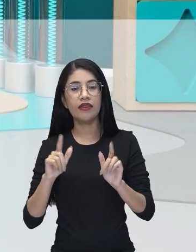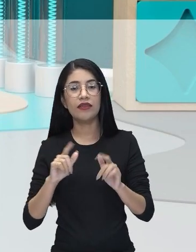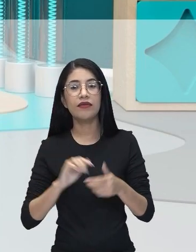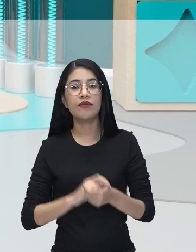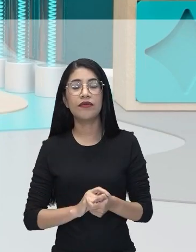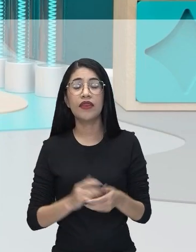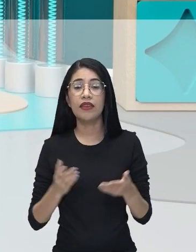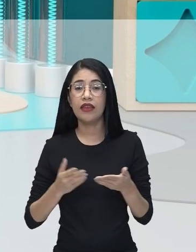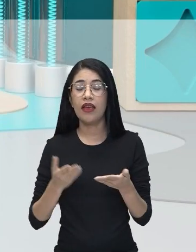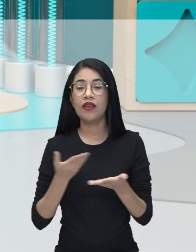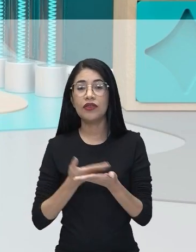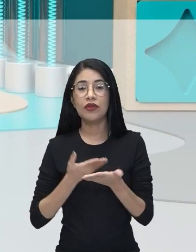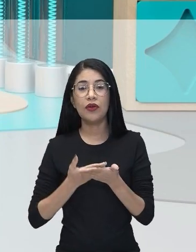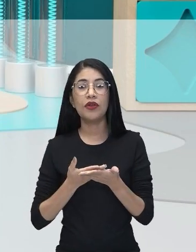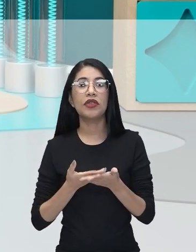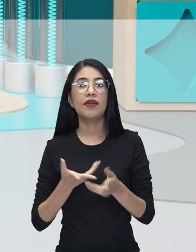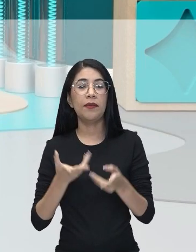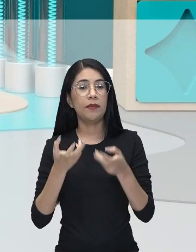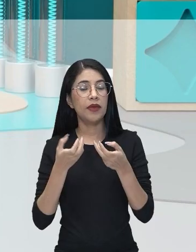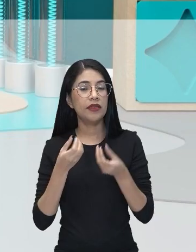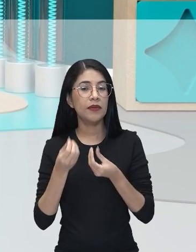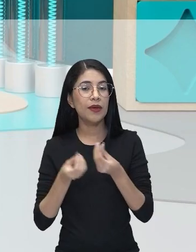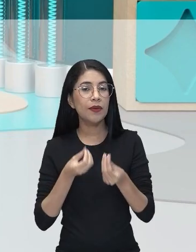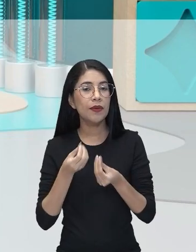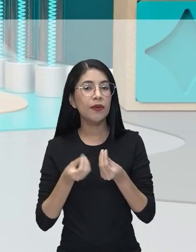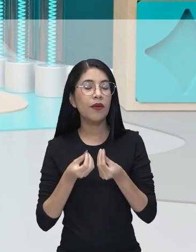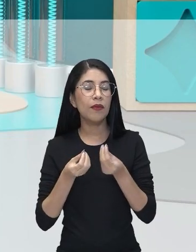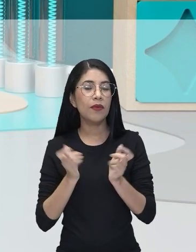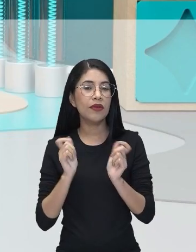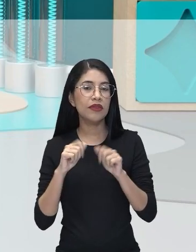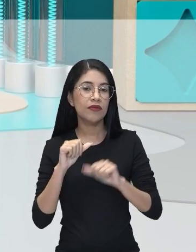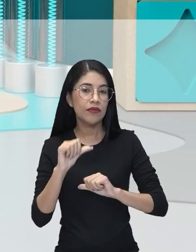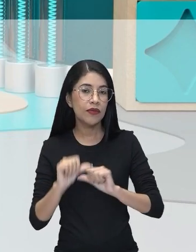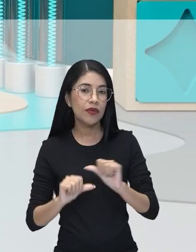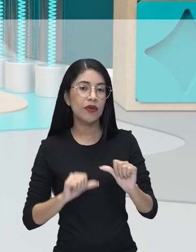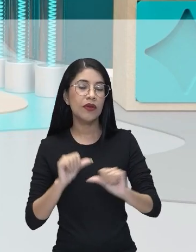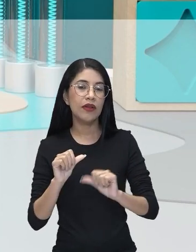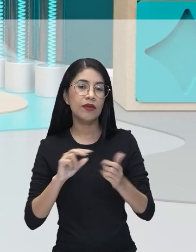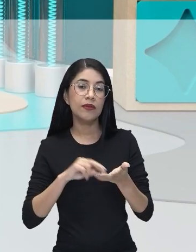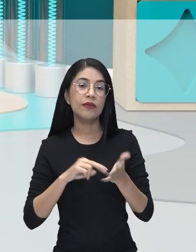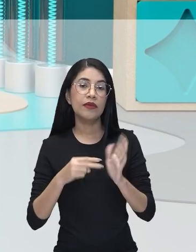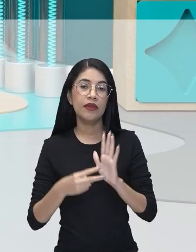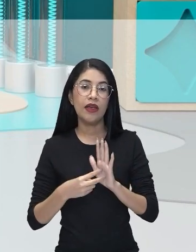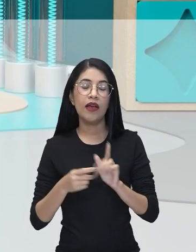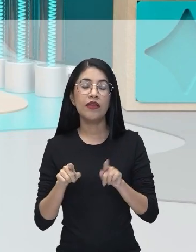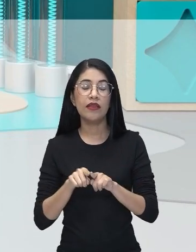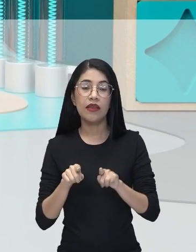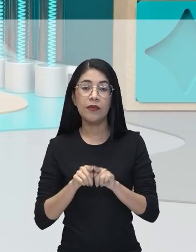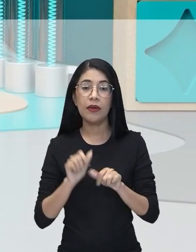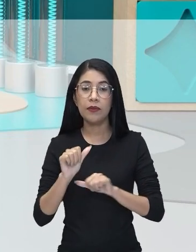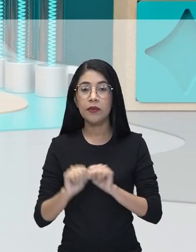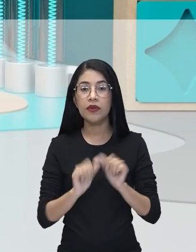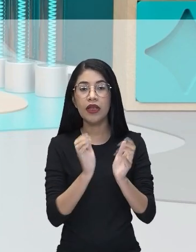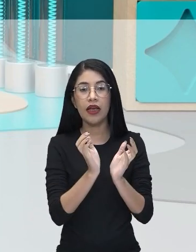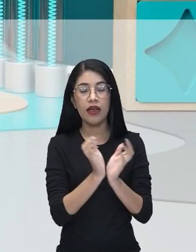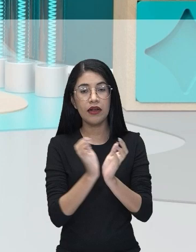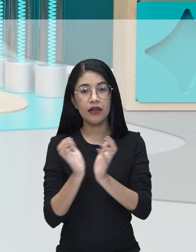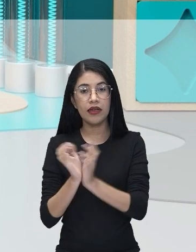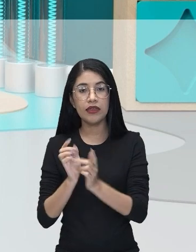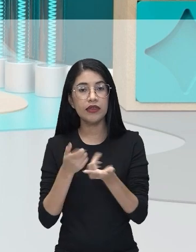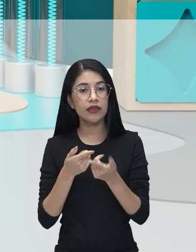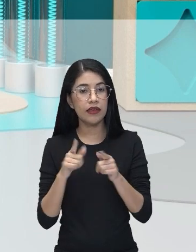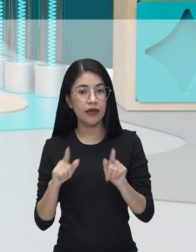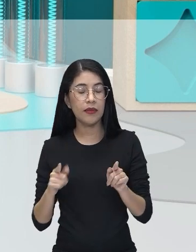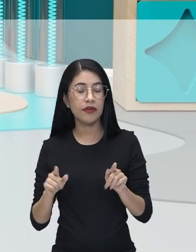da aula, elas podem até serem transformadas aí, né, na sua classe gramatical,